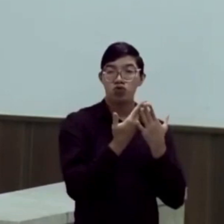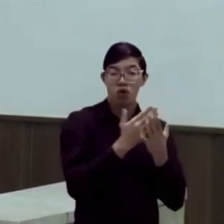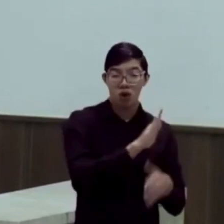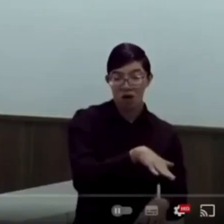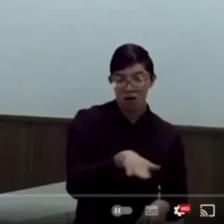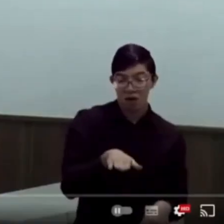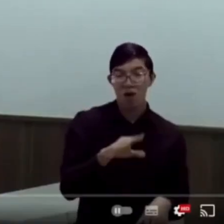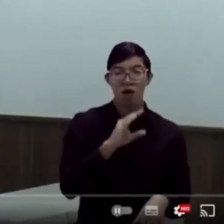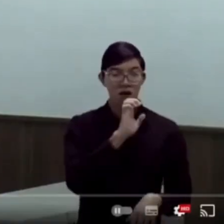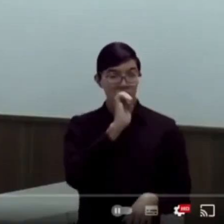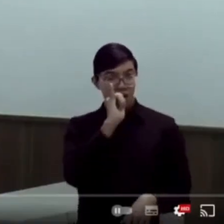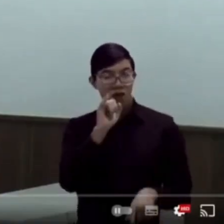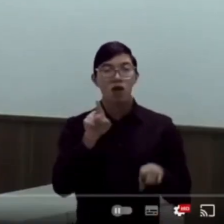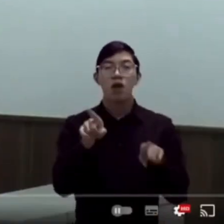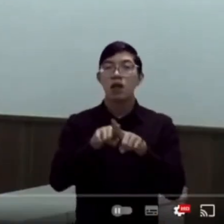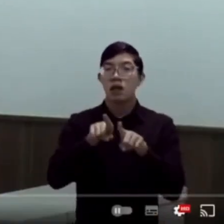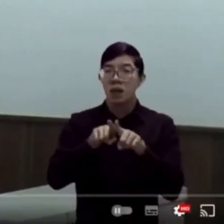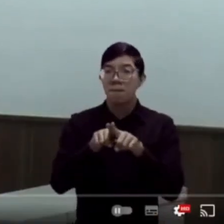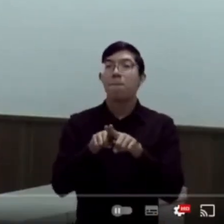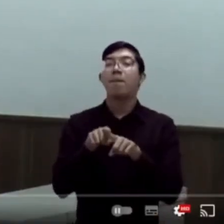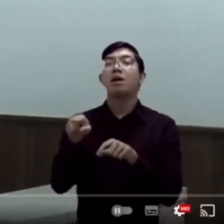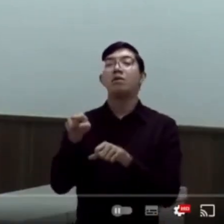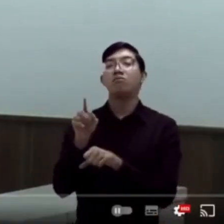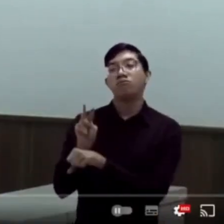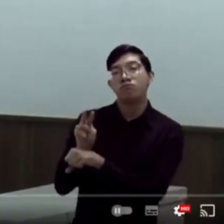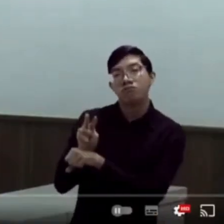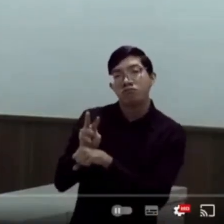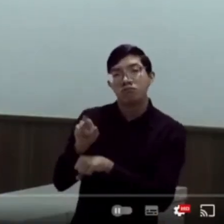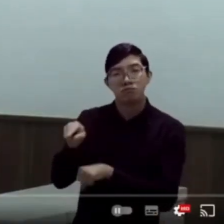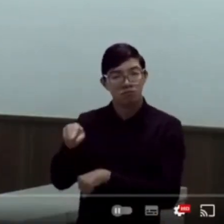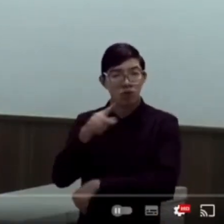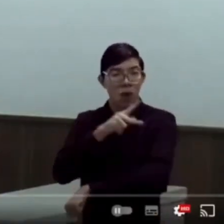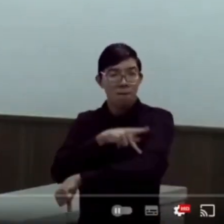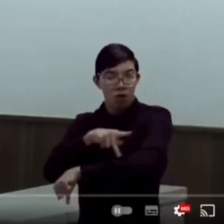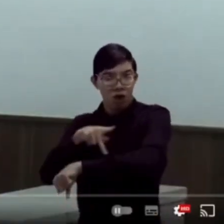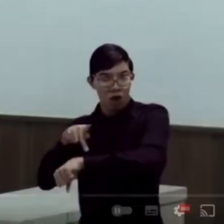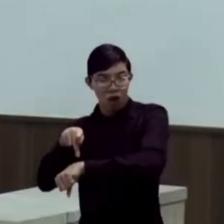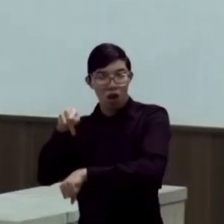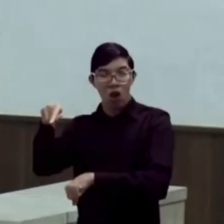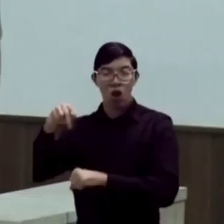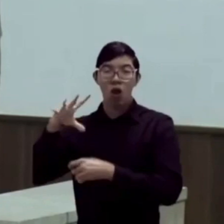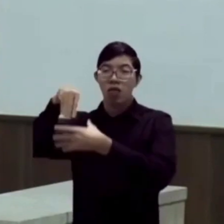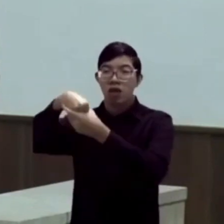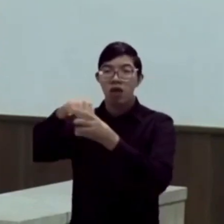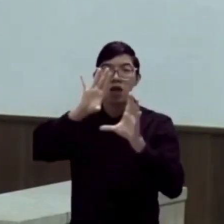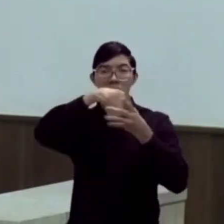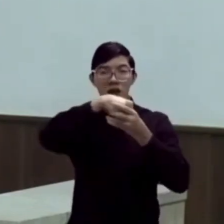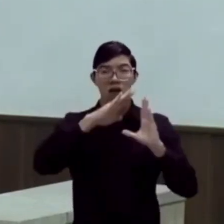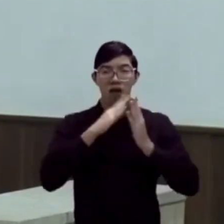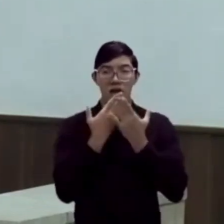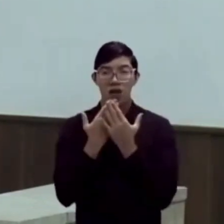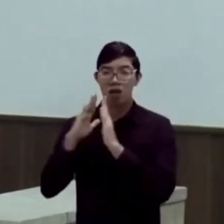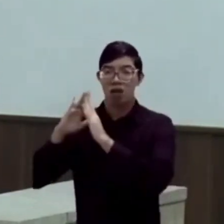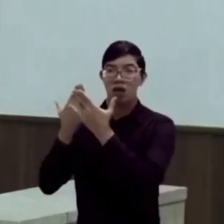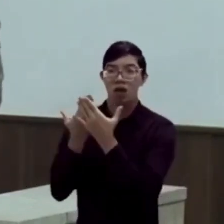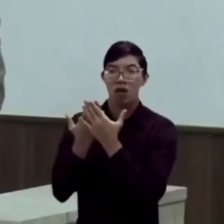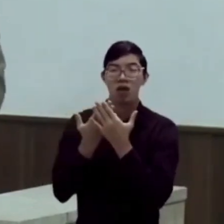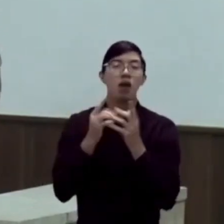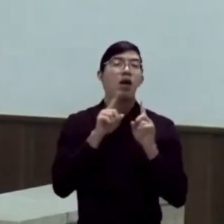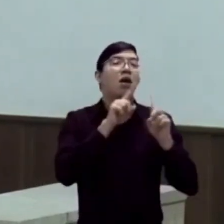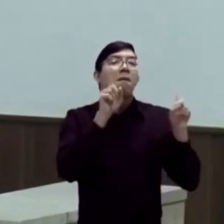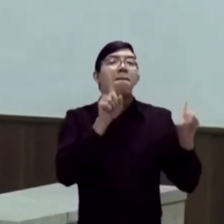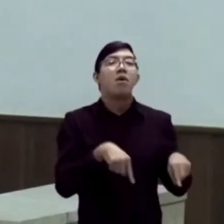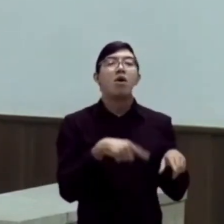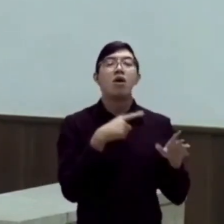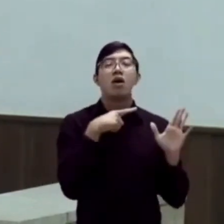do acompanhamento pedagógico dessas escolas. E um dos projetos que tratamos, que está incluído nessa